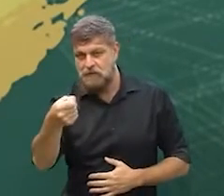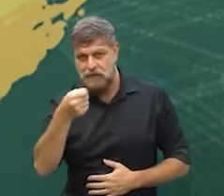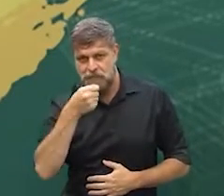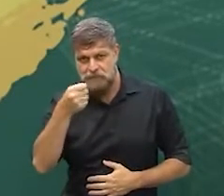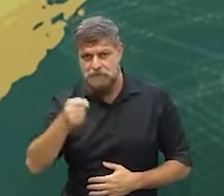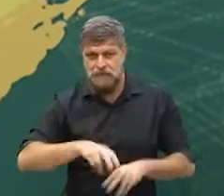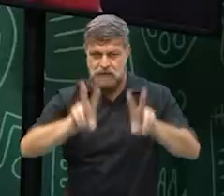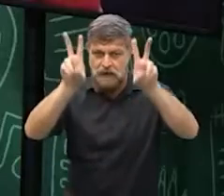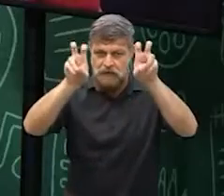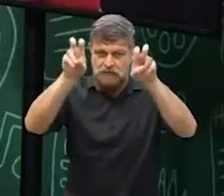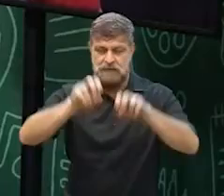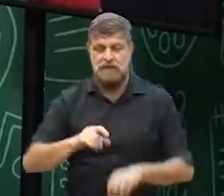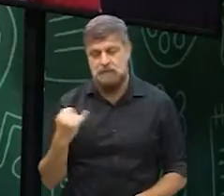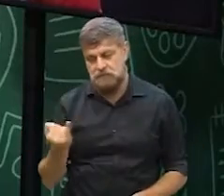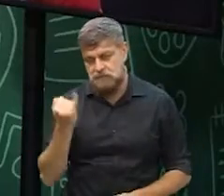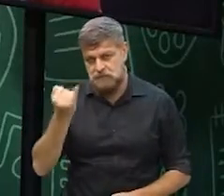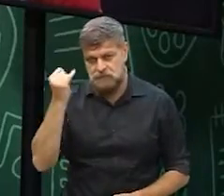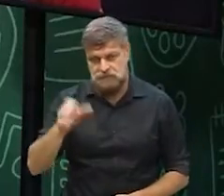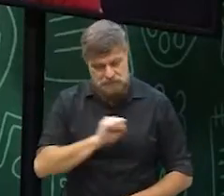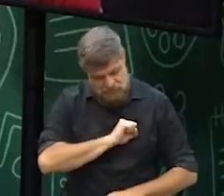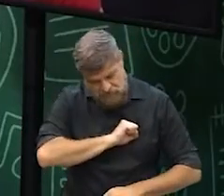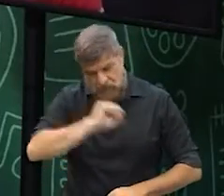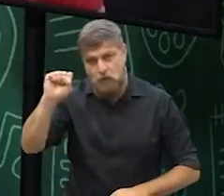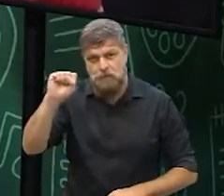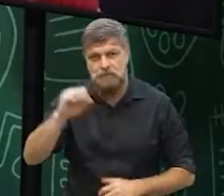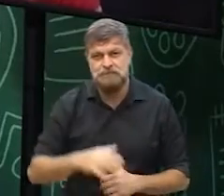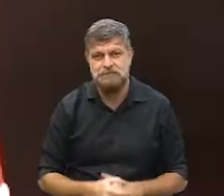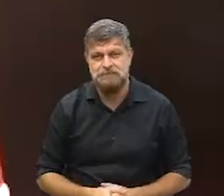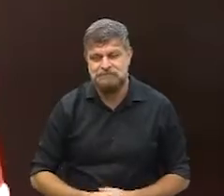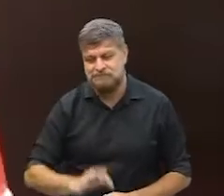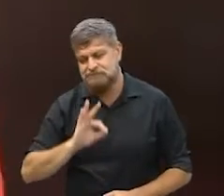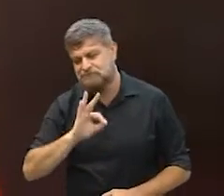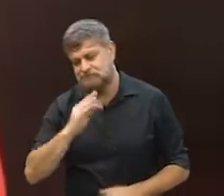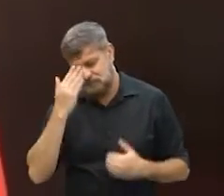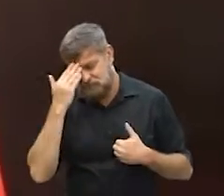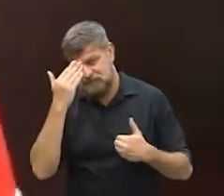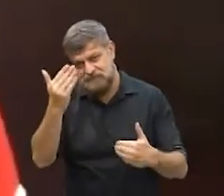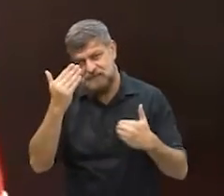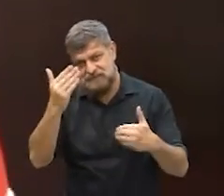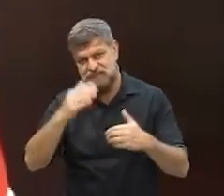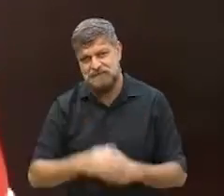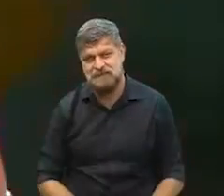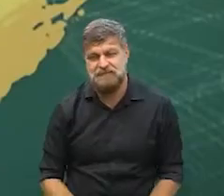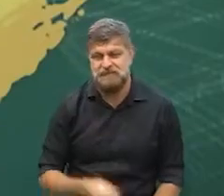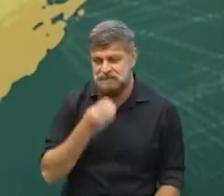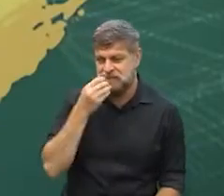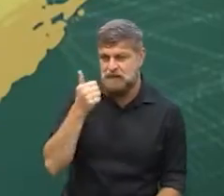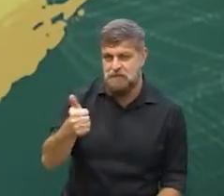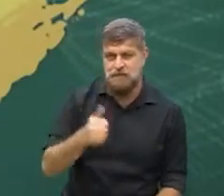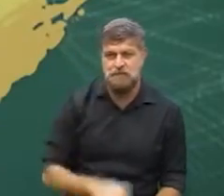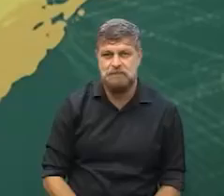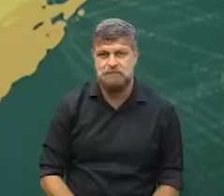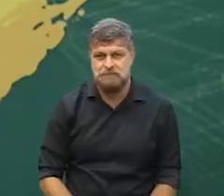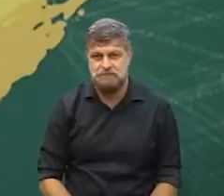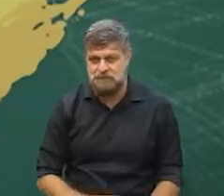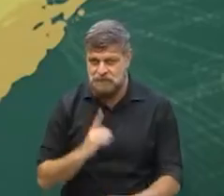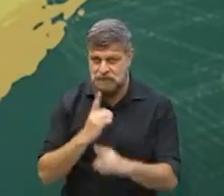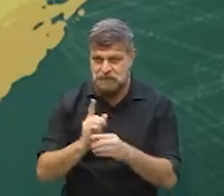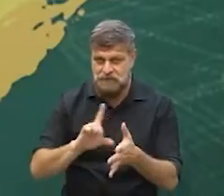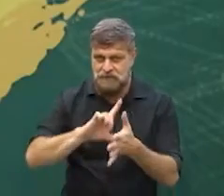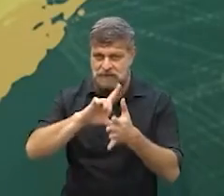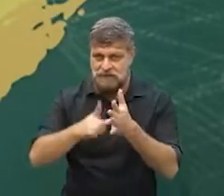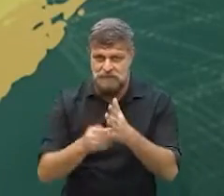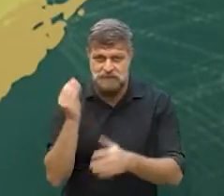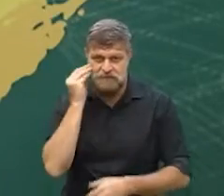entrevista, falando a respeito desse assunto importante. Valeu? Perfeito, eu que agradeço. Então tá bom, é isso aí, pessoal. Até